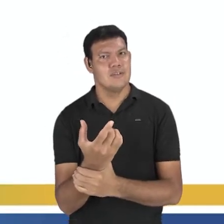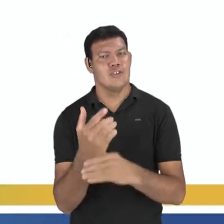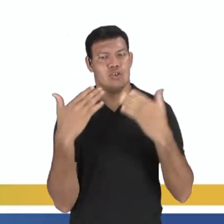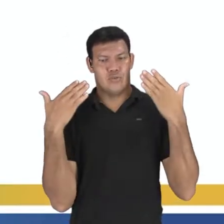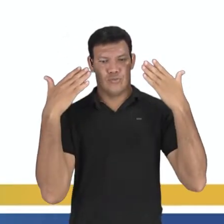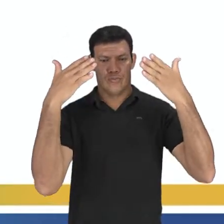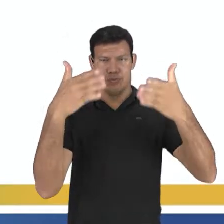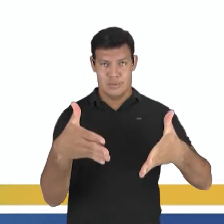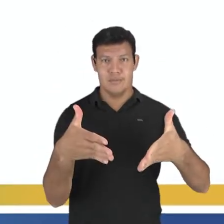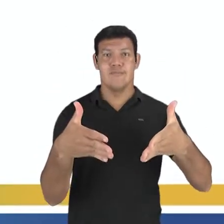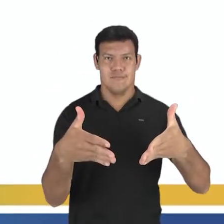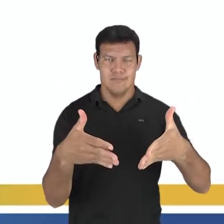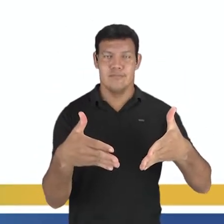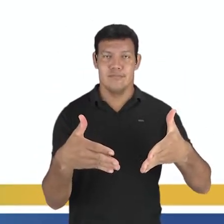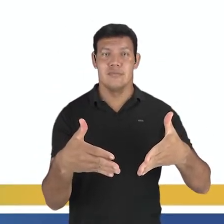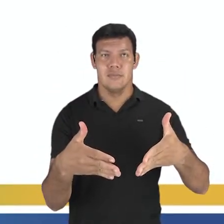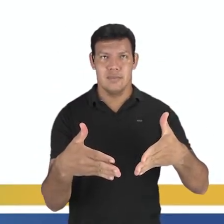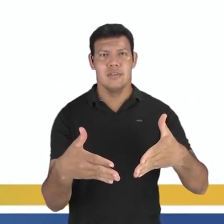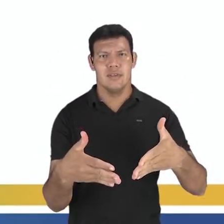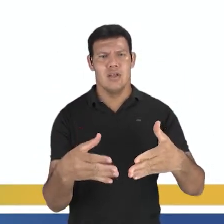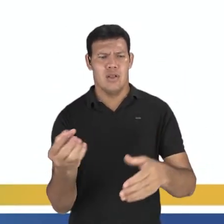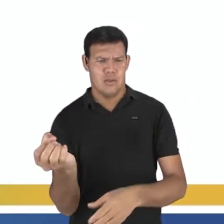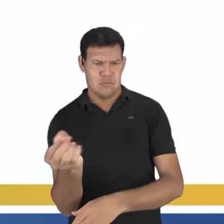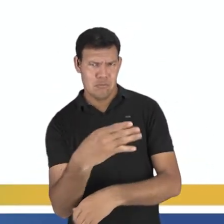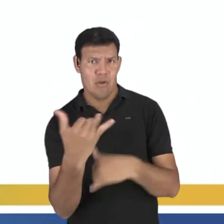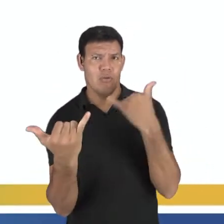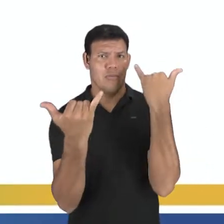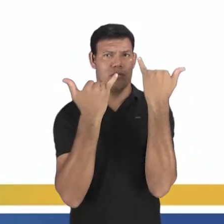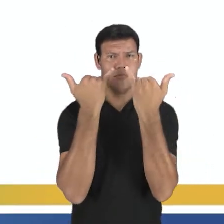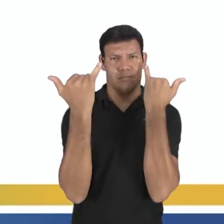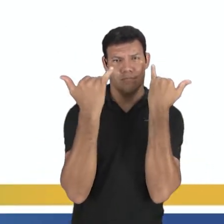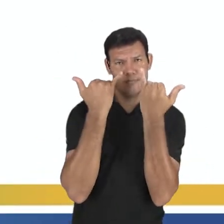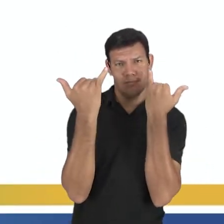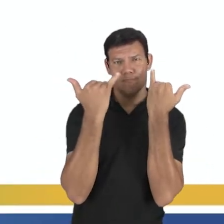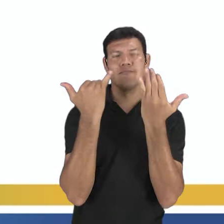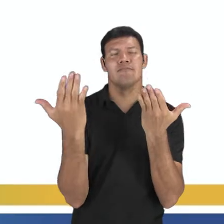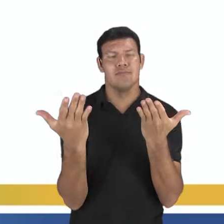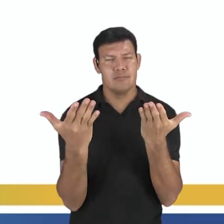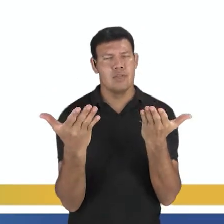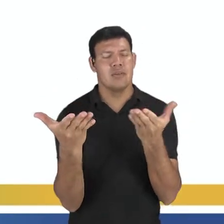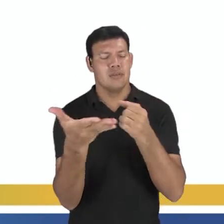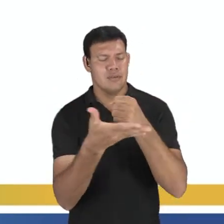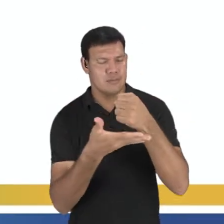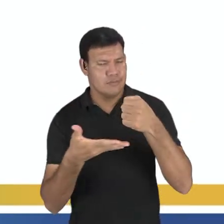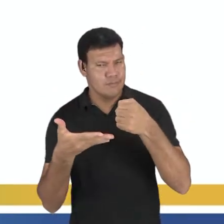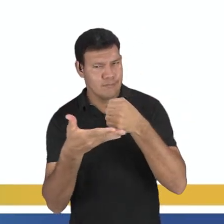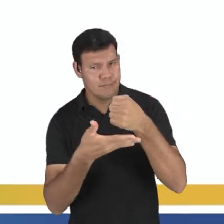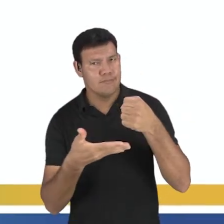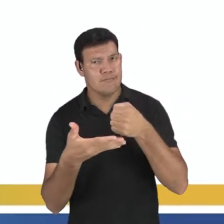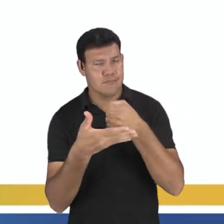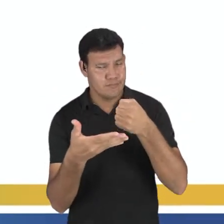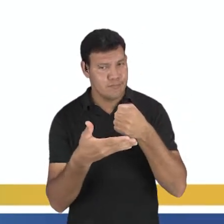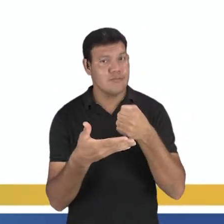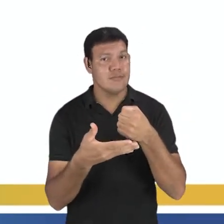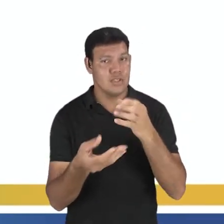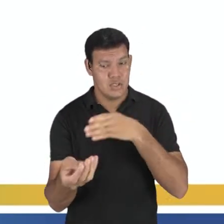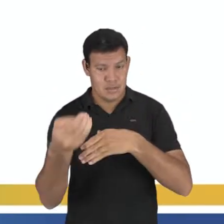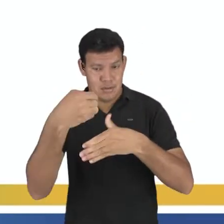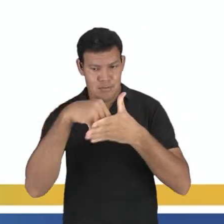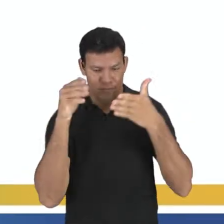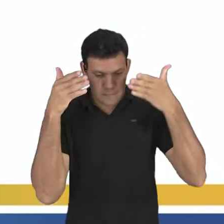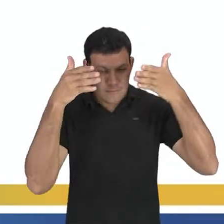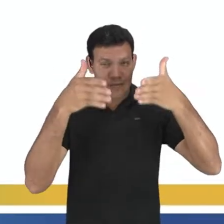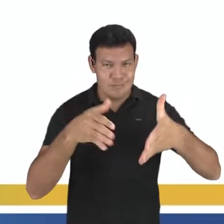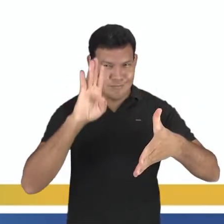uma que é principal. E que essas novas informações, elas vão estar baseadas todas naquela